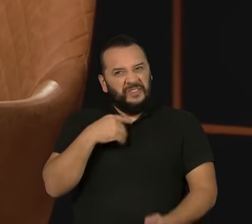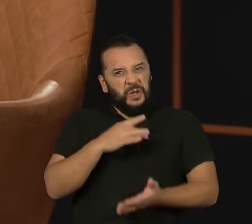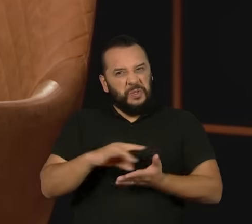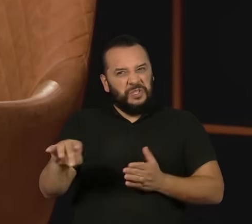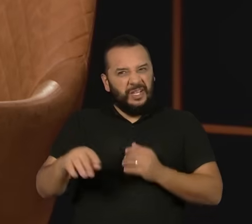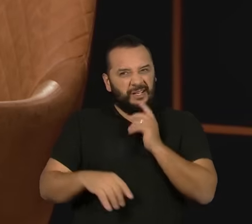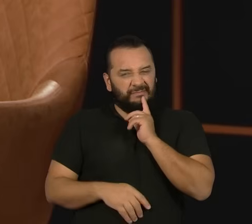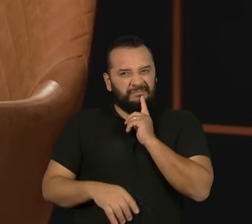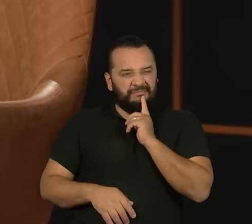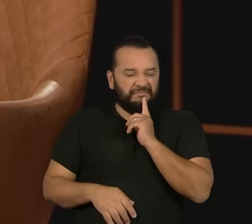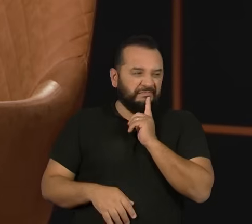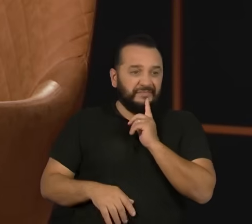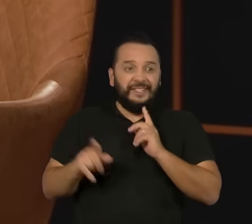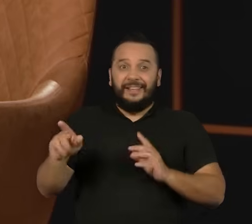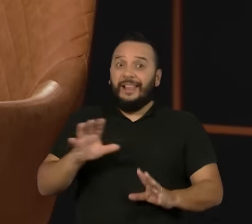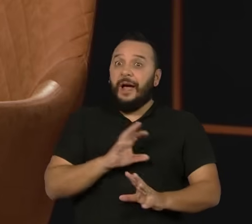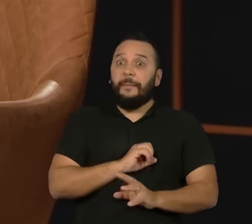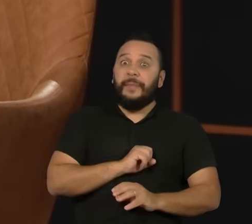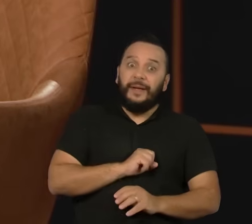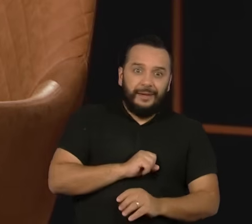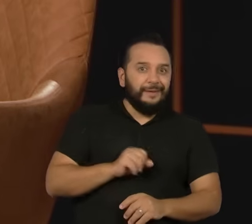Aí, surpreendentemente, ele amou.